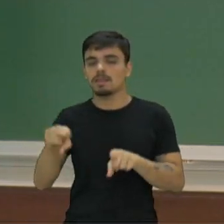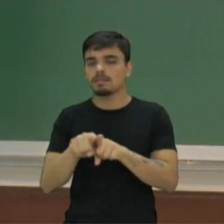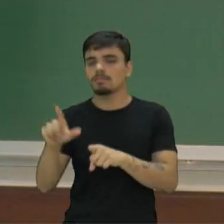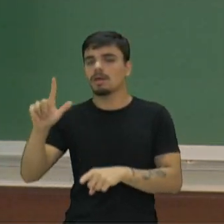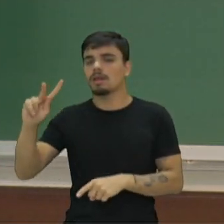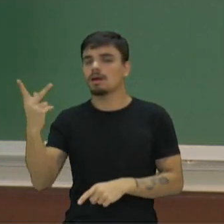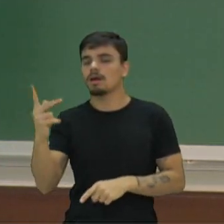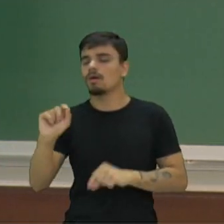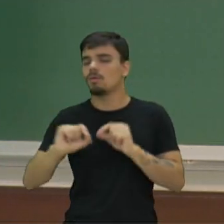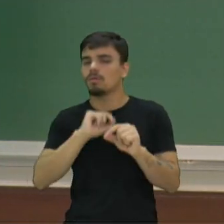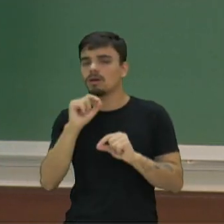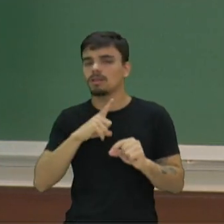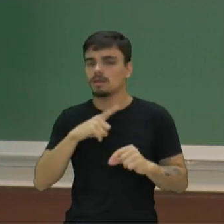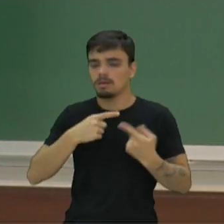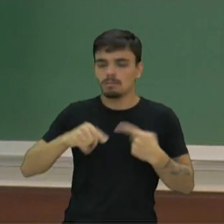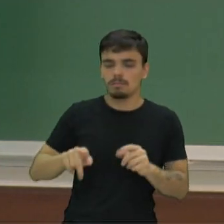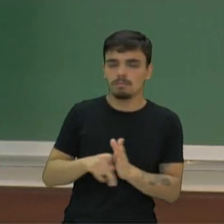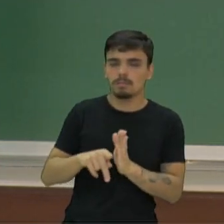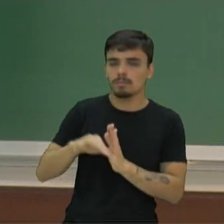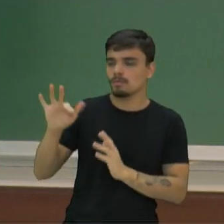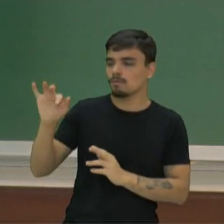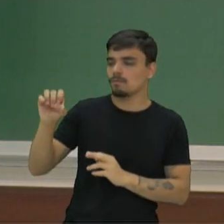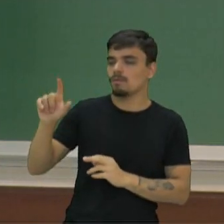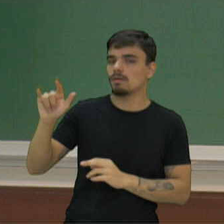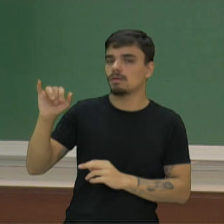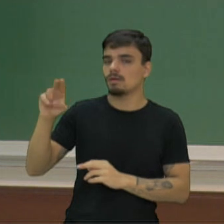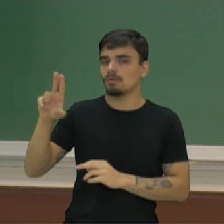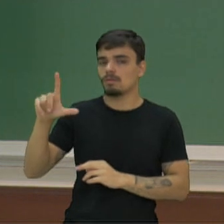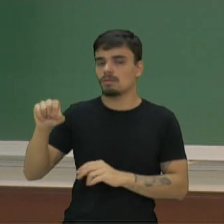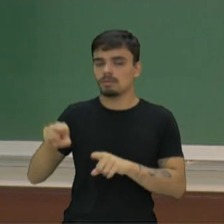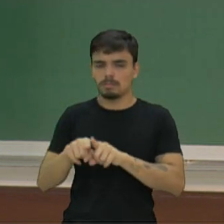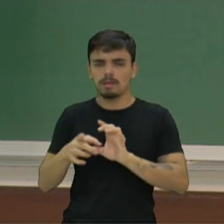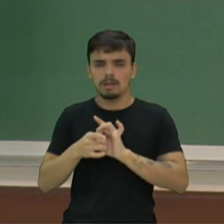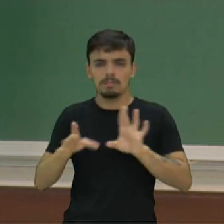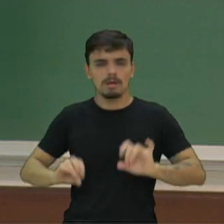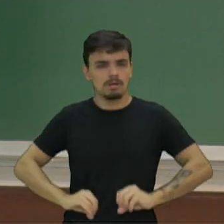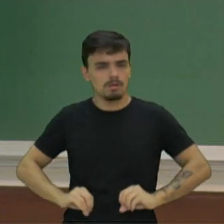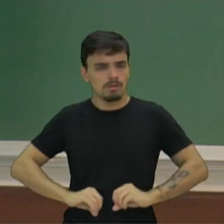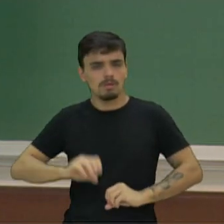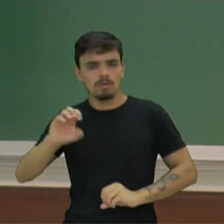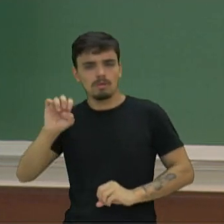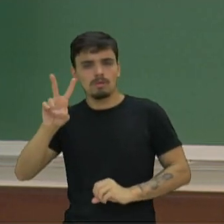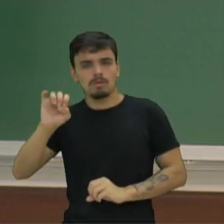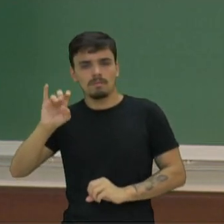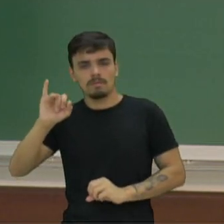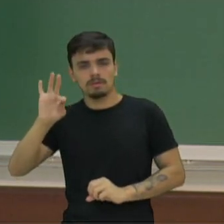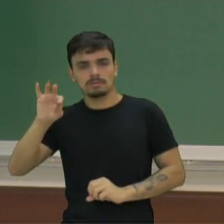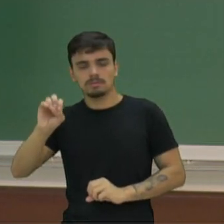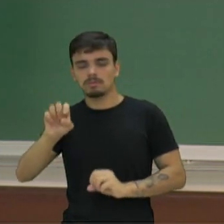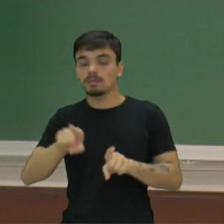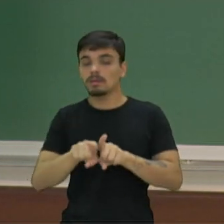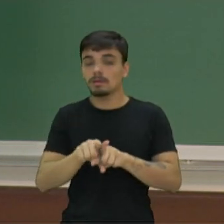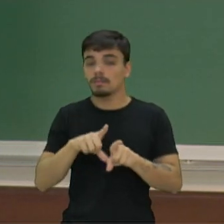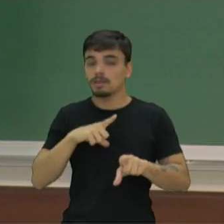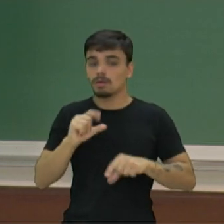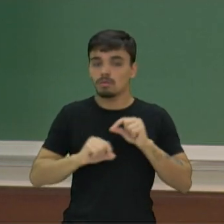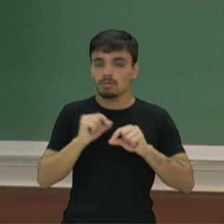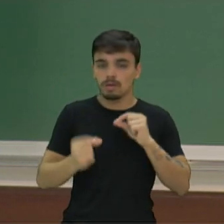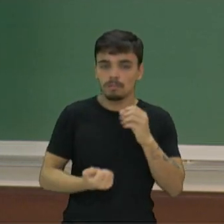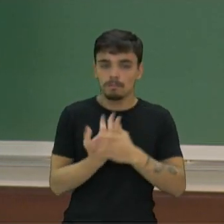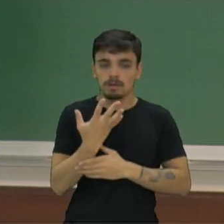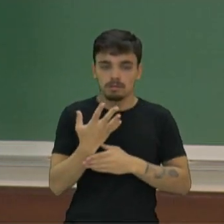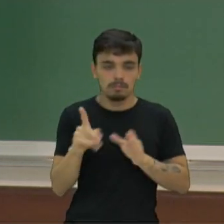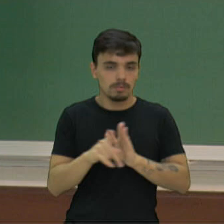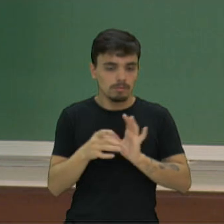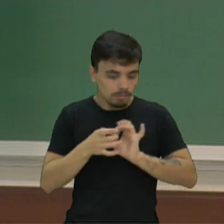LH, agem sobre o folículo, tem lá a liberação do ovócito e tudo mais, né? E aqui a formação